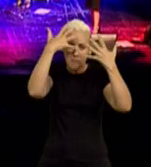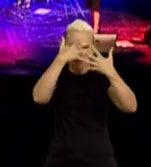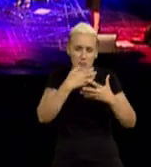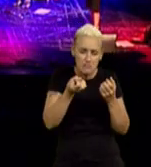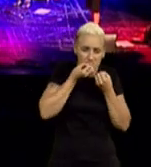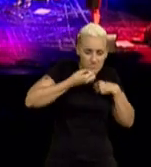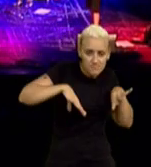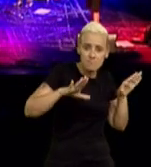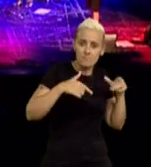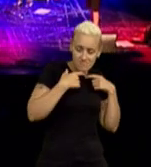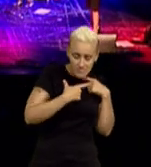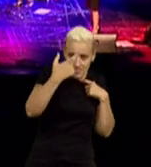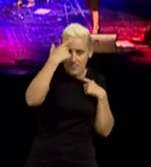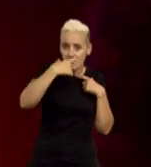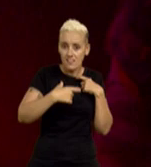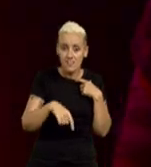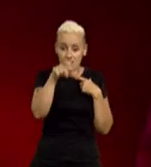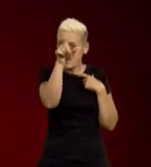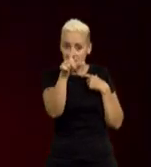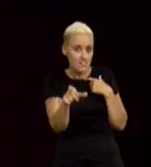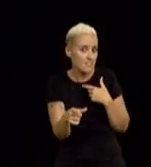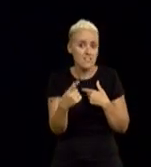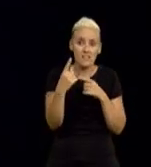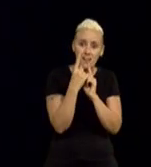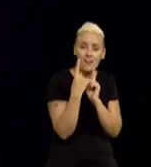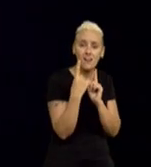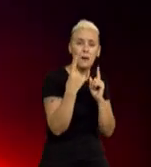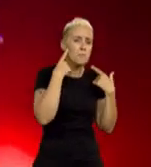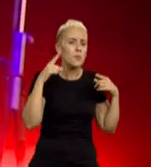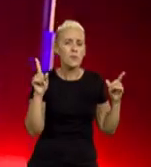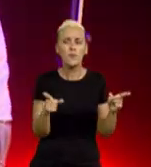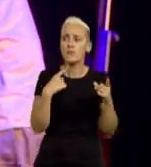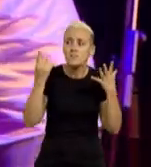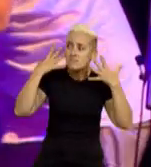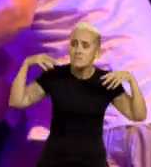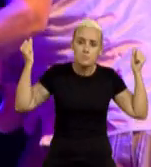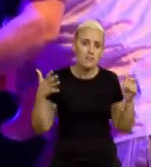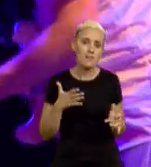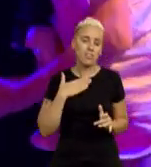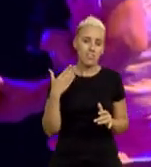tonight than lose the spirit of the